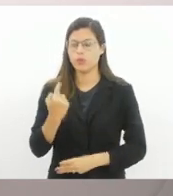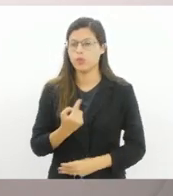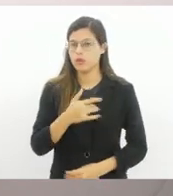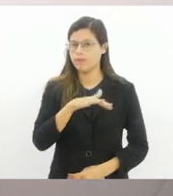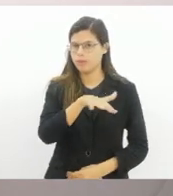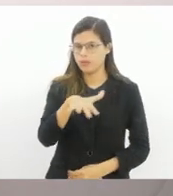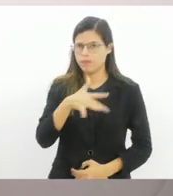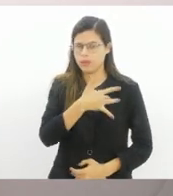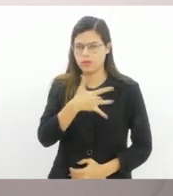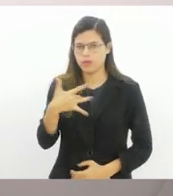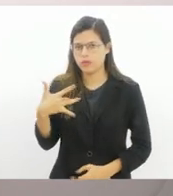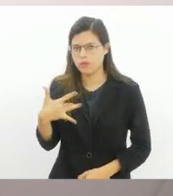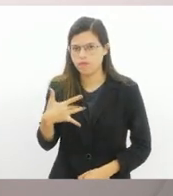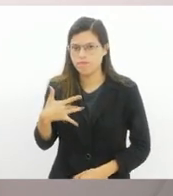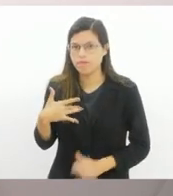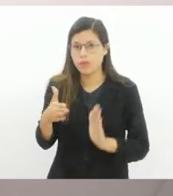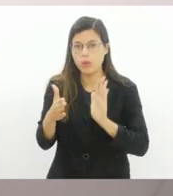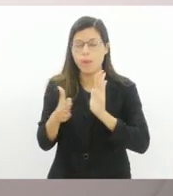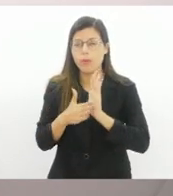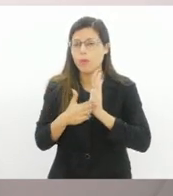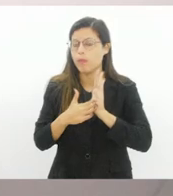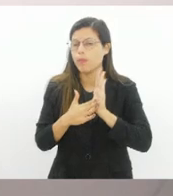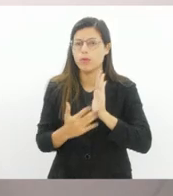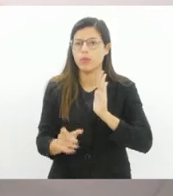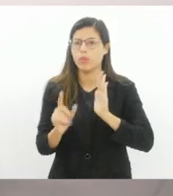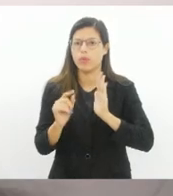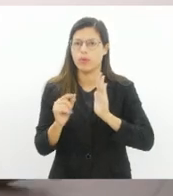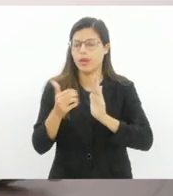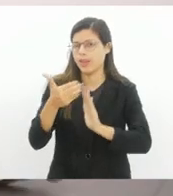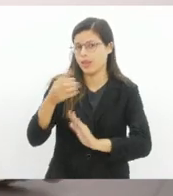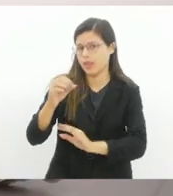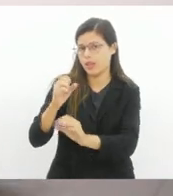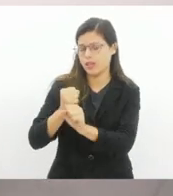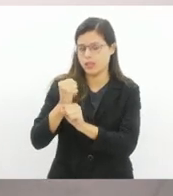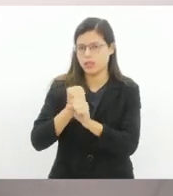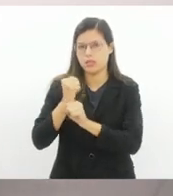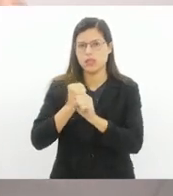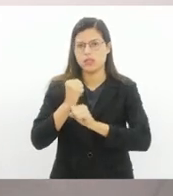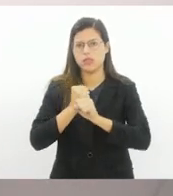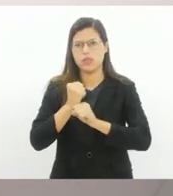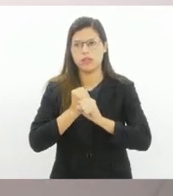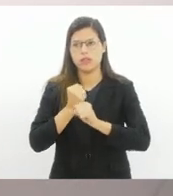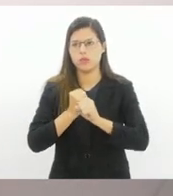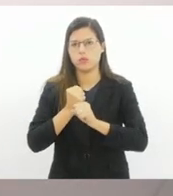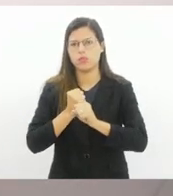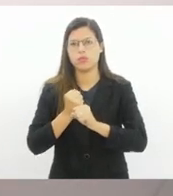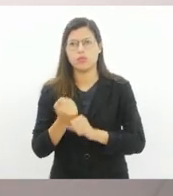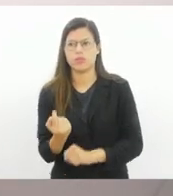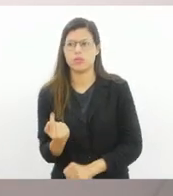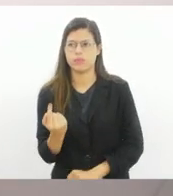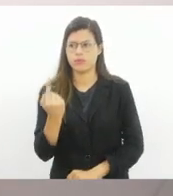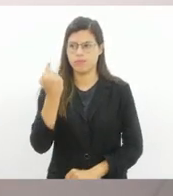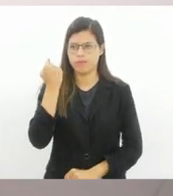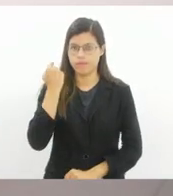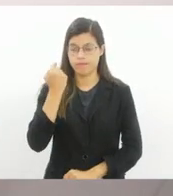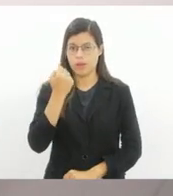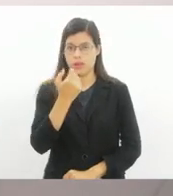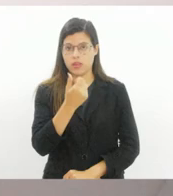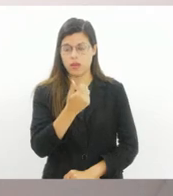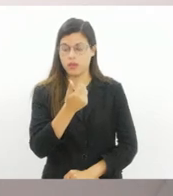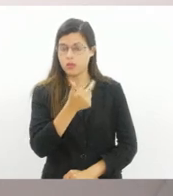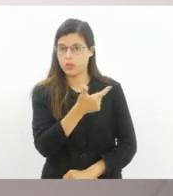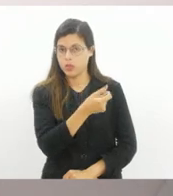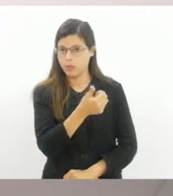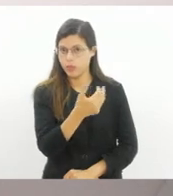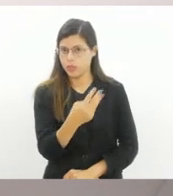saúde estamos nos propondo, ao longo desses 10 anos, a partir desde lá de 2013, quando a gente iniciou